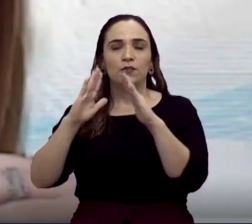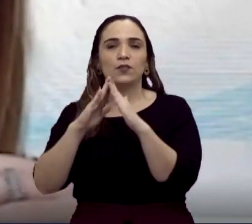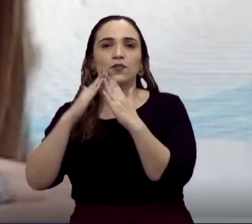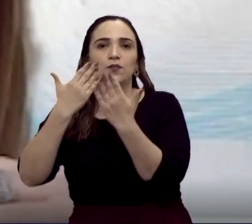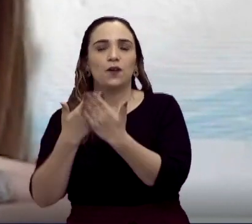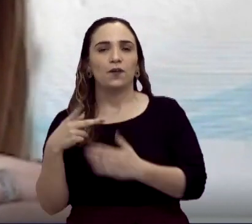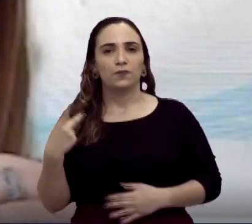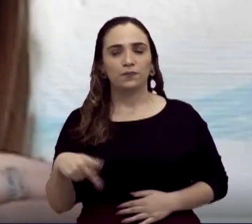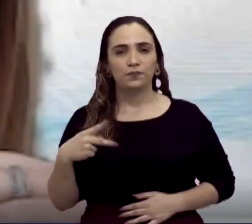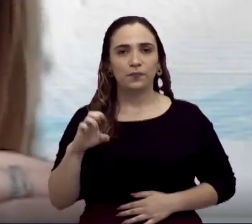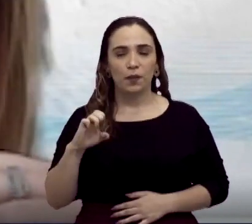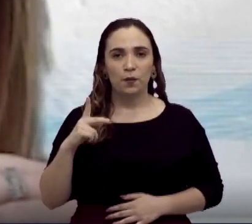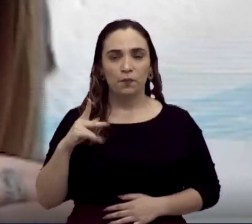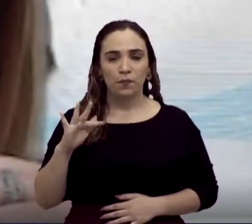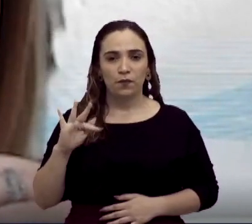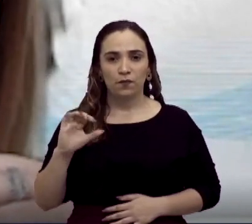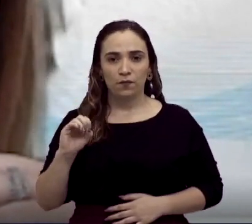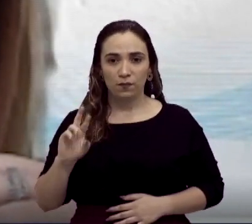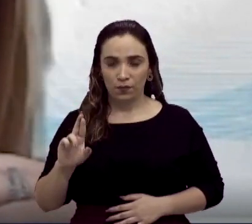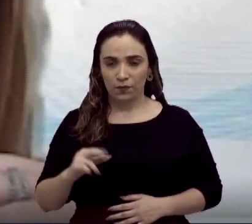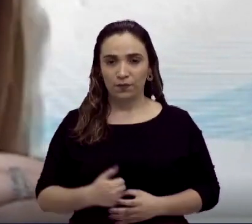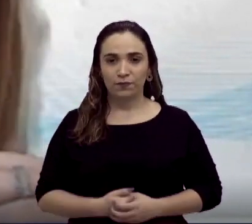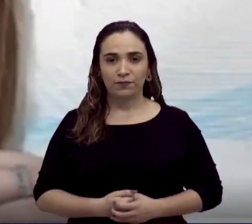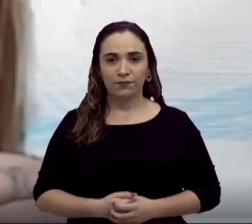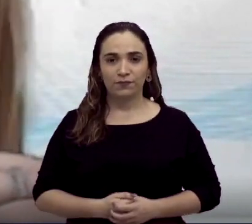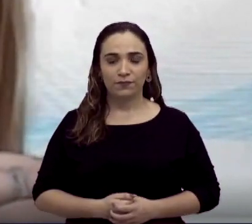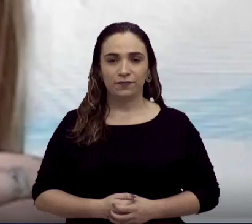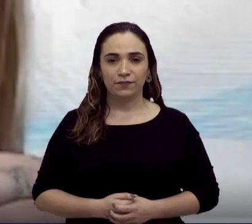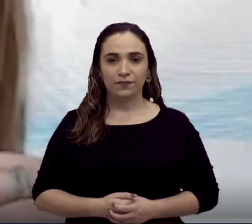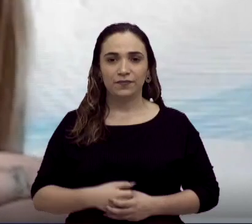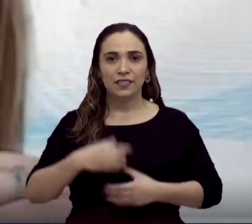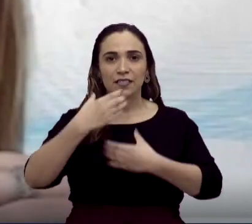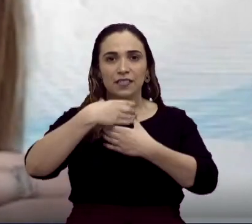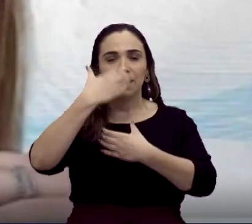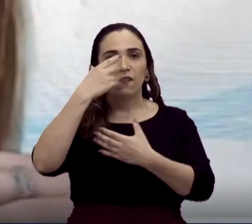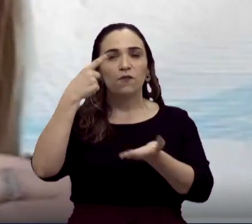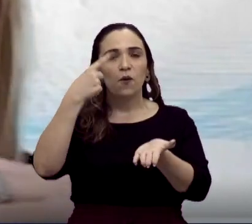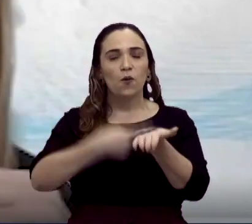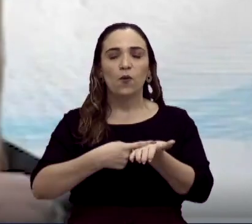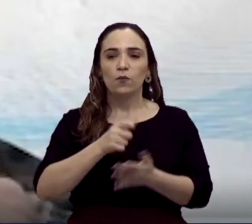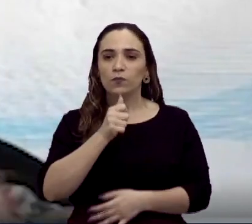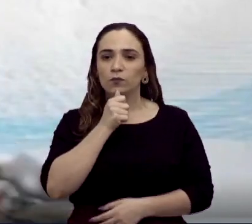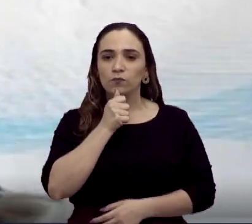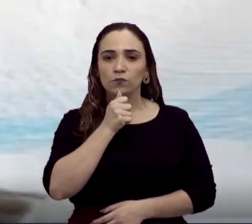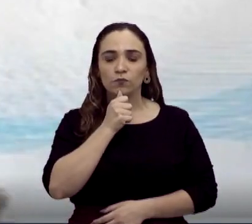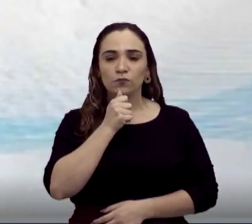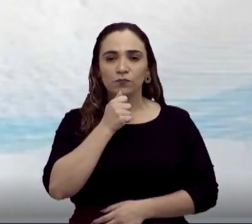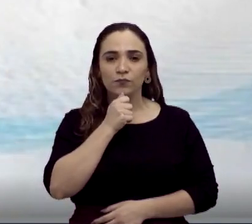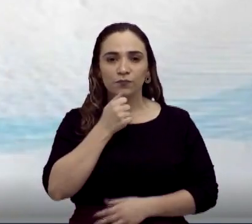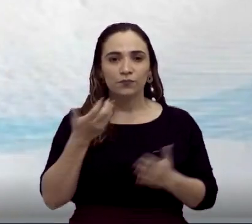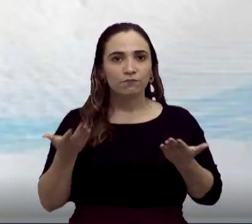escola. Poxa vida, Sávio, tu não combinou isso comigo antes.